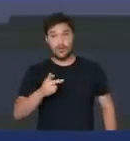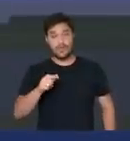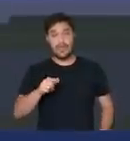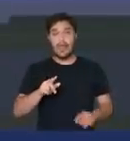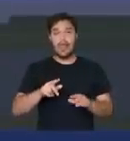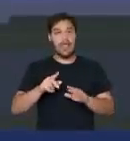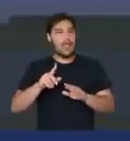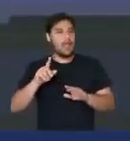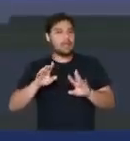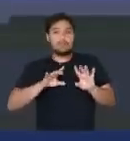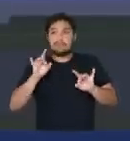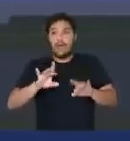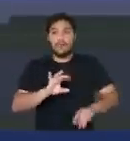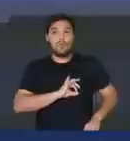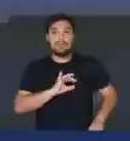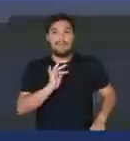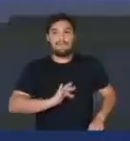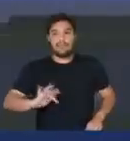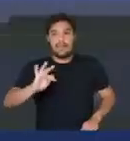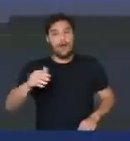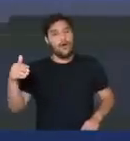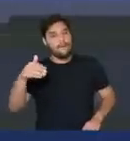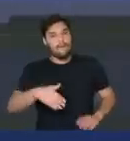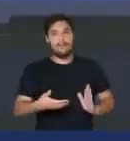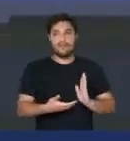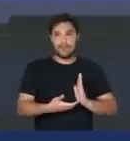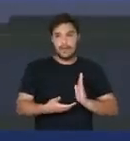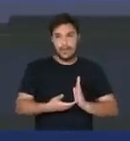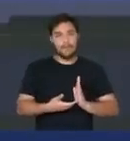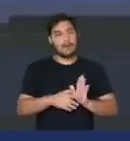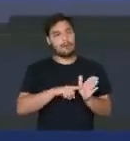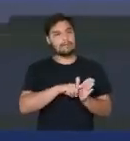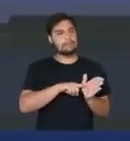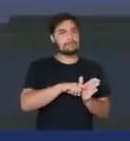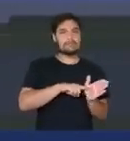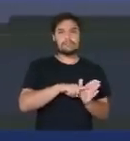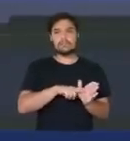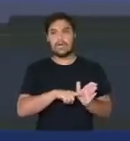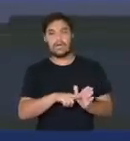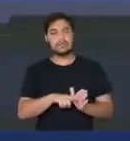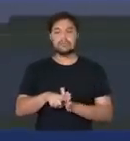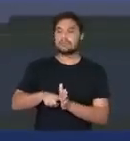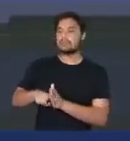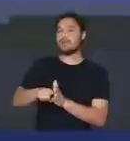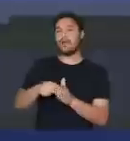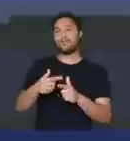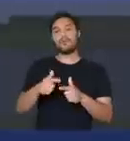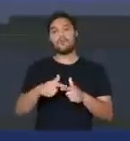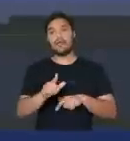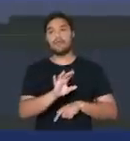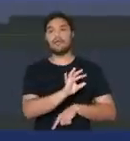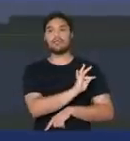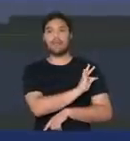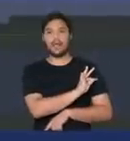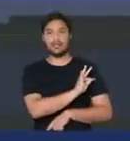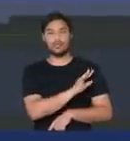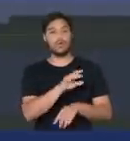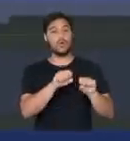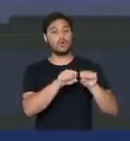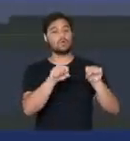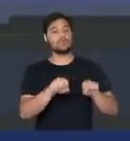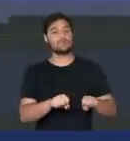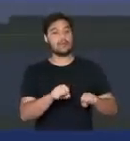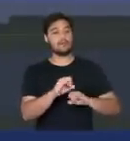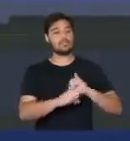um caso excepcional, que a Polícia Federal está vindo aqui para a Câmara dos Deputados a fim de apurar problemas técnicos no sistema